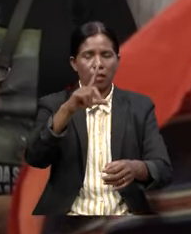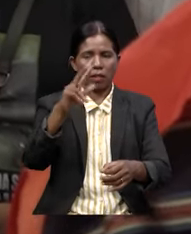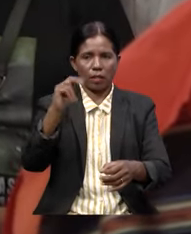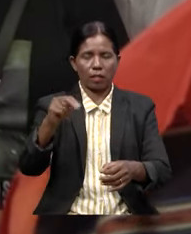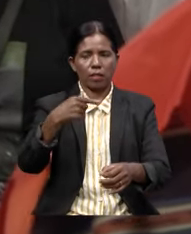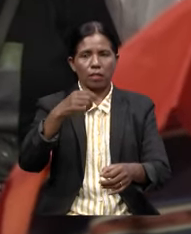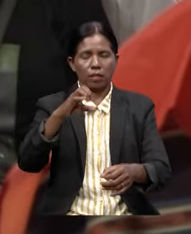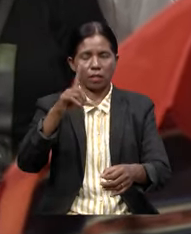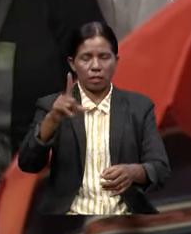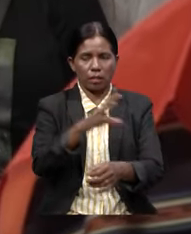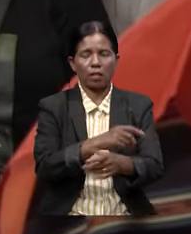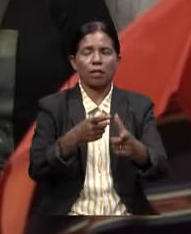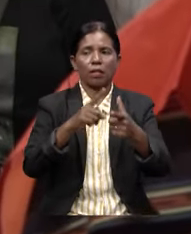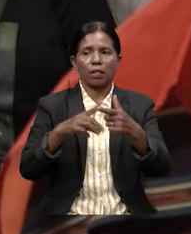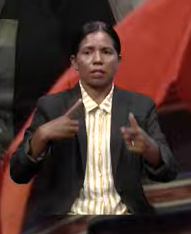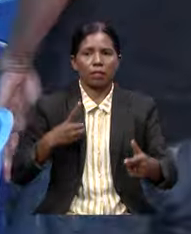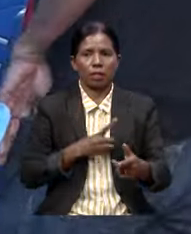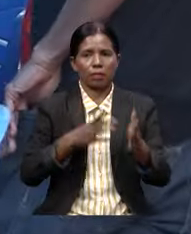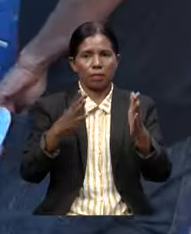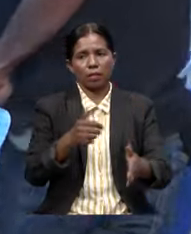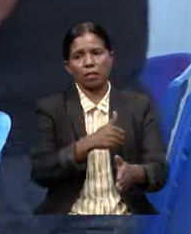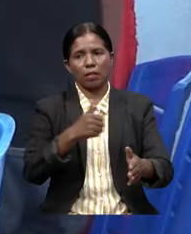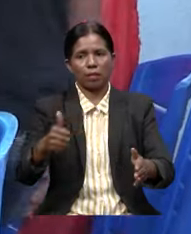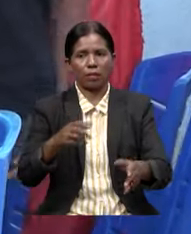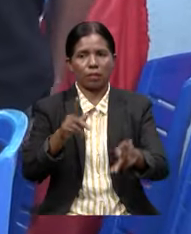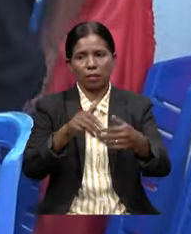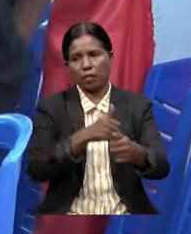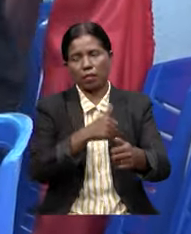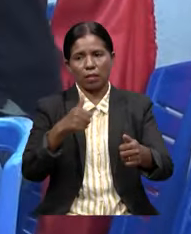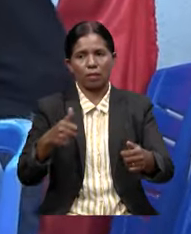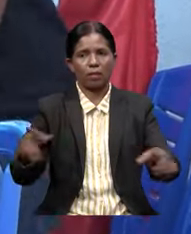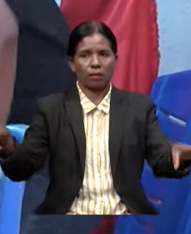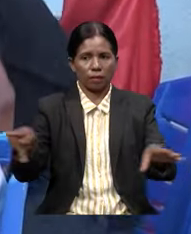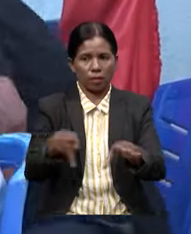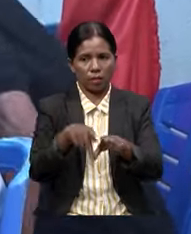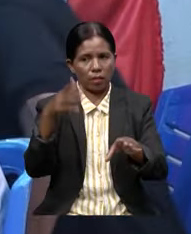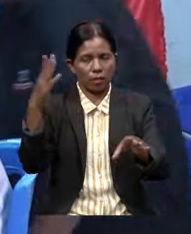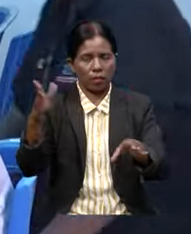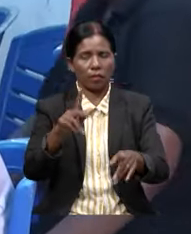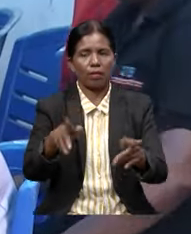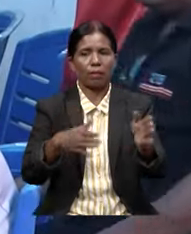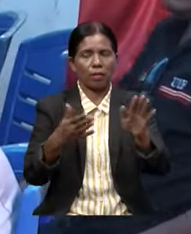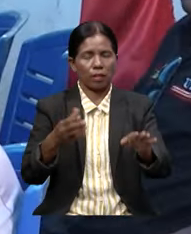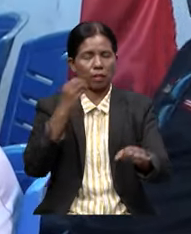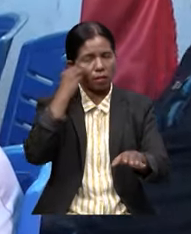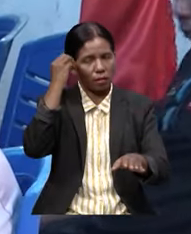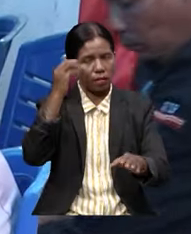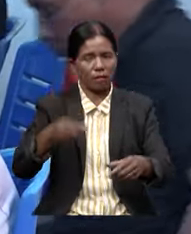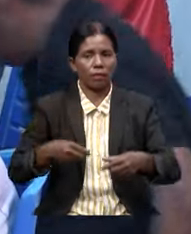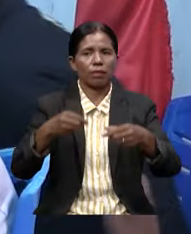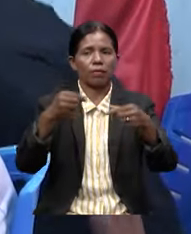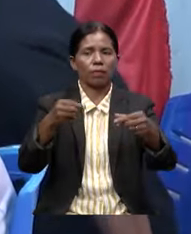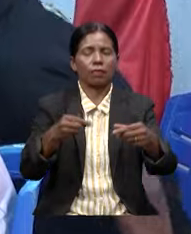Gil da Costa Monteiro Wansoro, deputado Balu, homos ex-titulares Circelu, mos marca presença e amatebiang na residência onde foi última